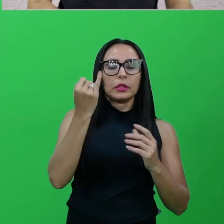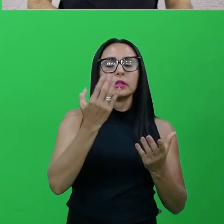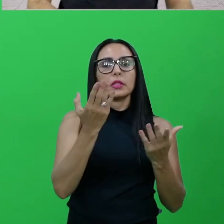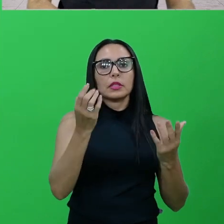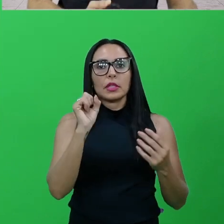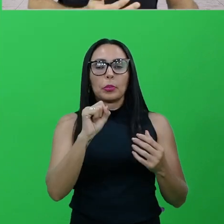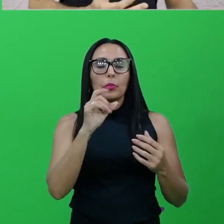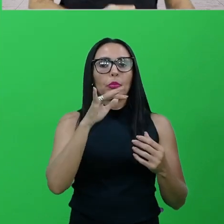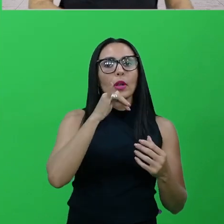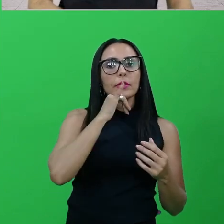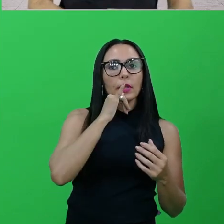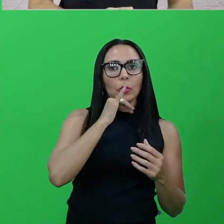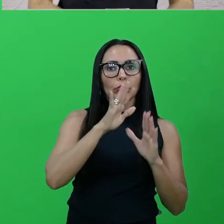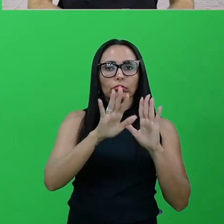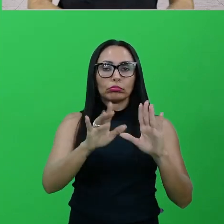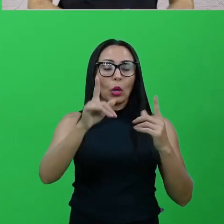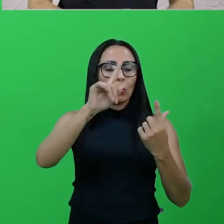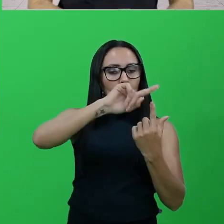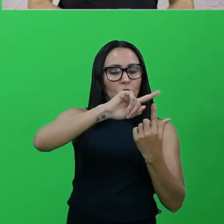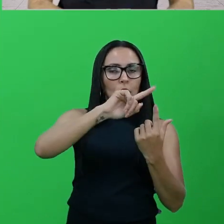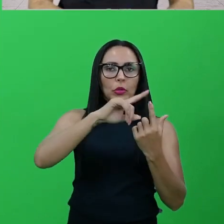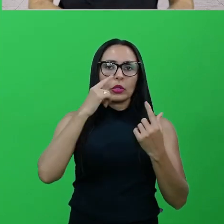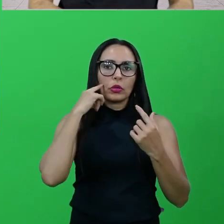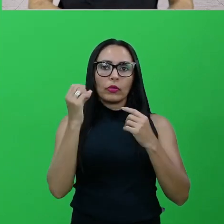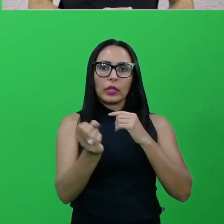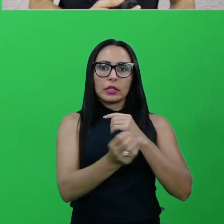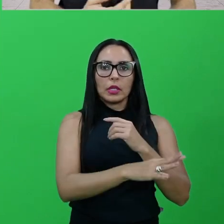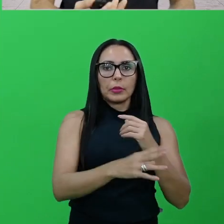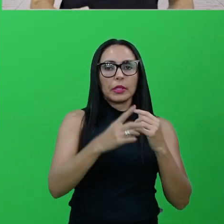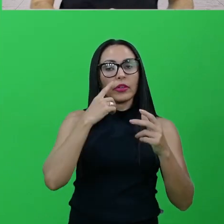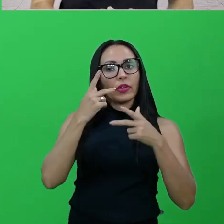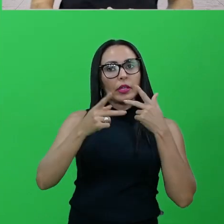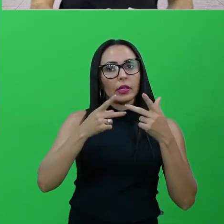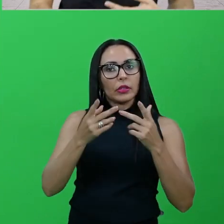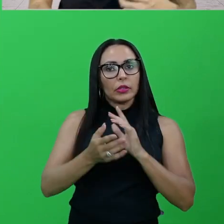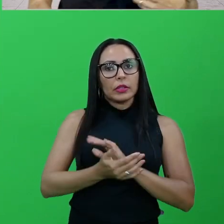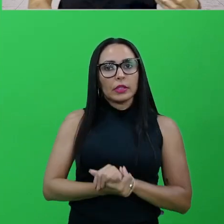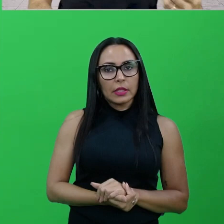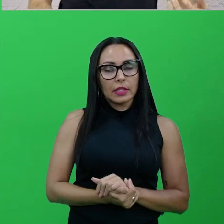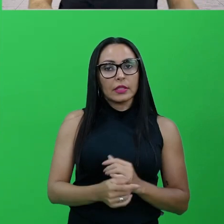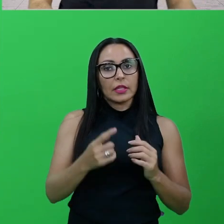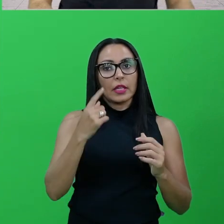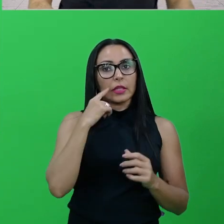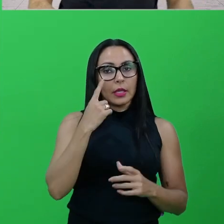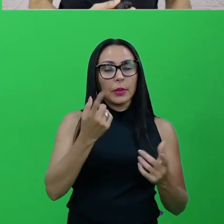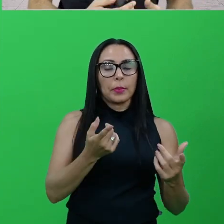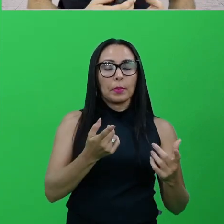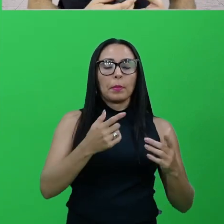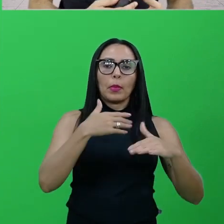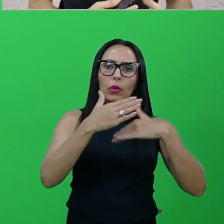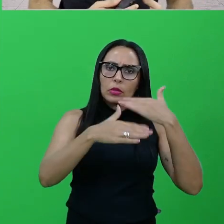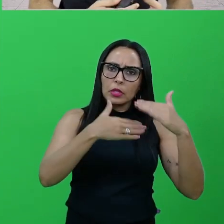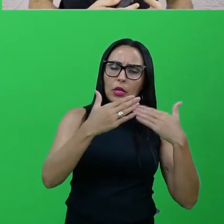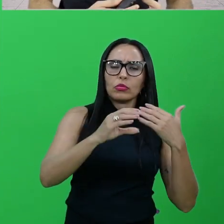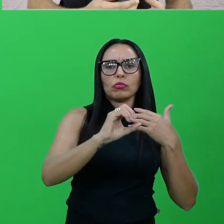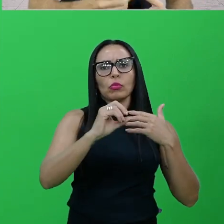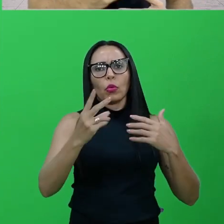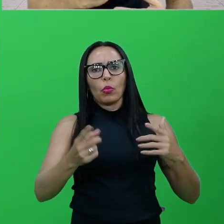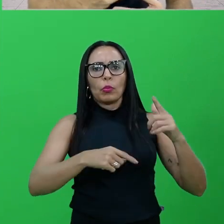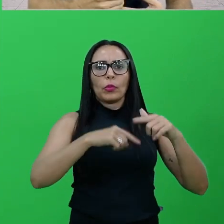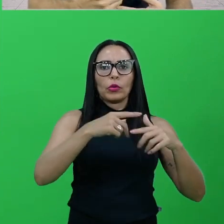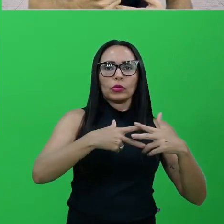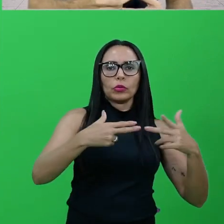consideração, por exemplo, o tipo de inovação sobre a qual você está falando, se é inovação de produto, de processo, se é uma